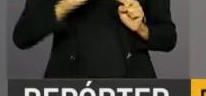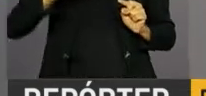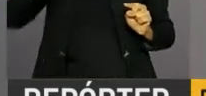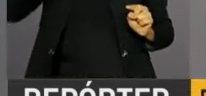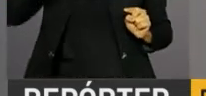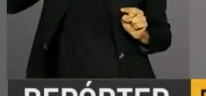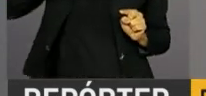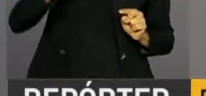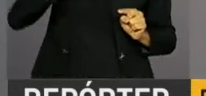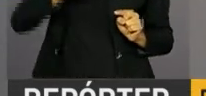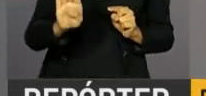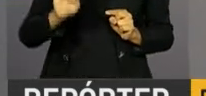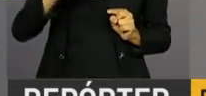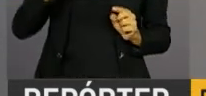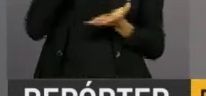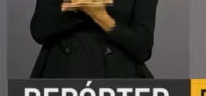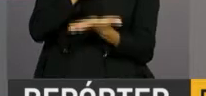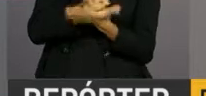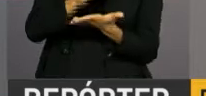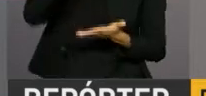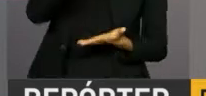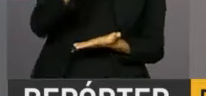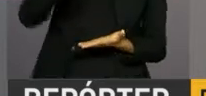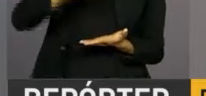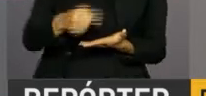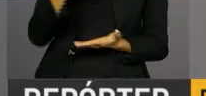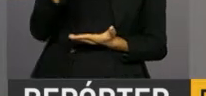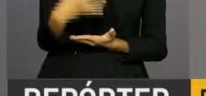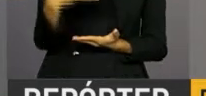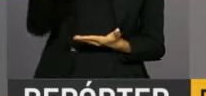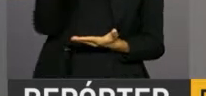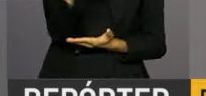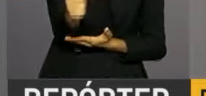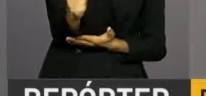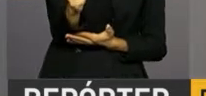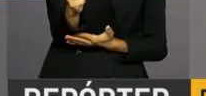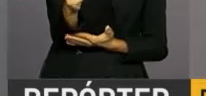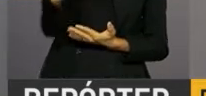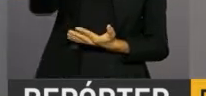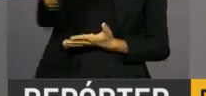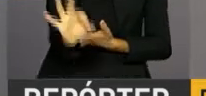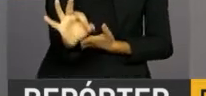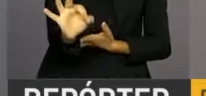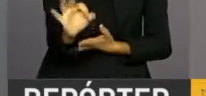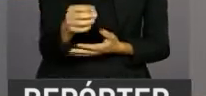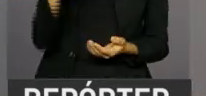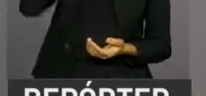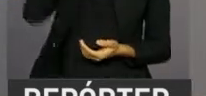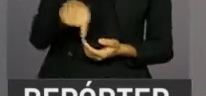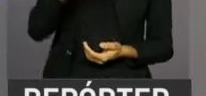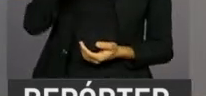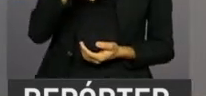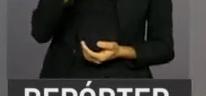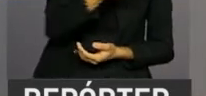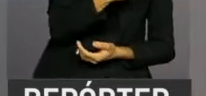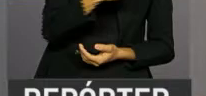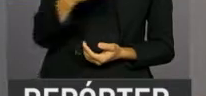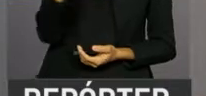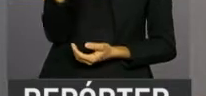interno bruto foi mantida em 0,47 por cento em